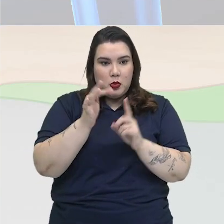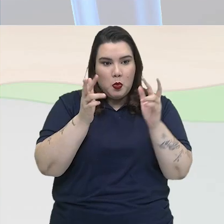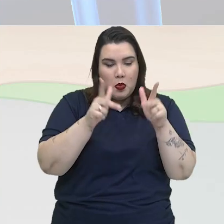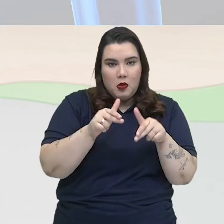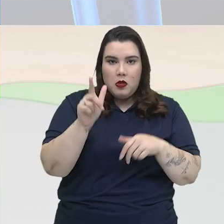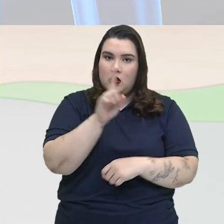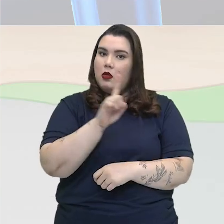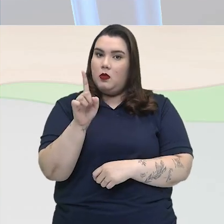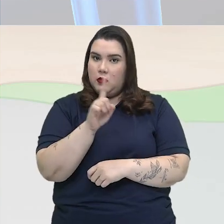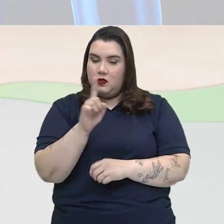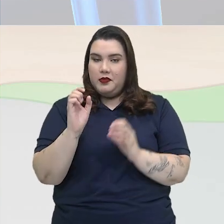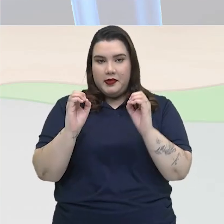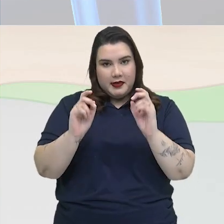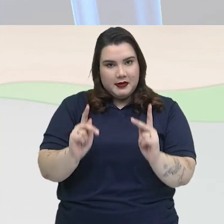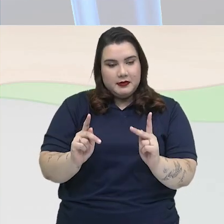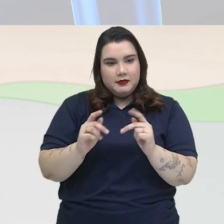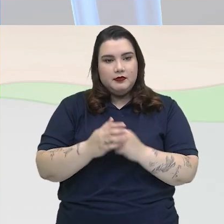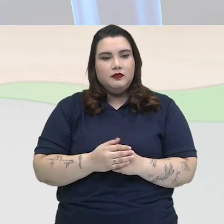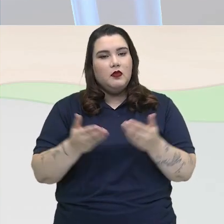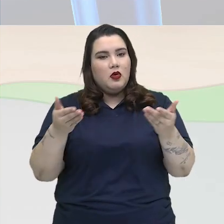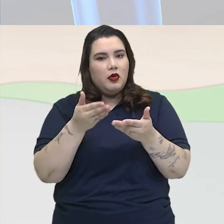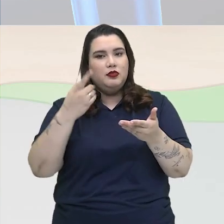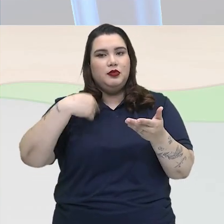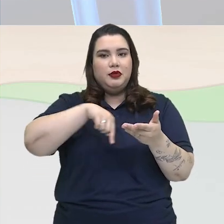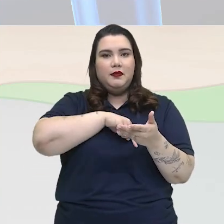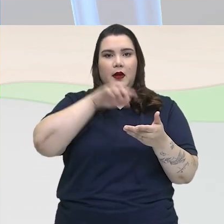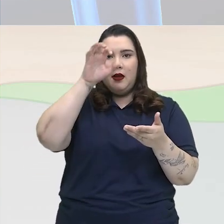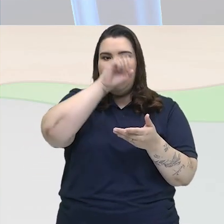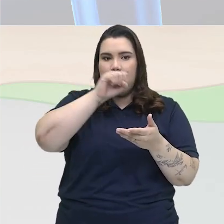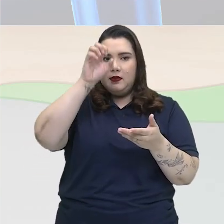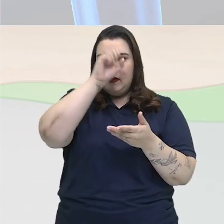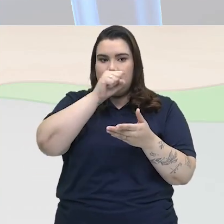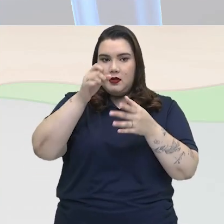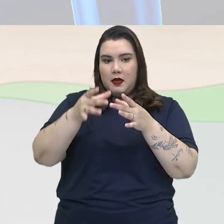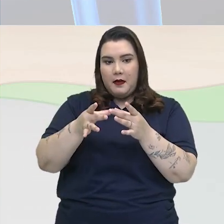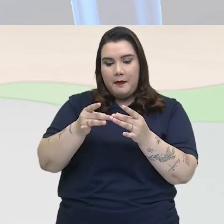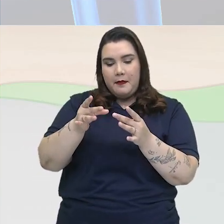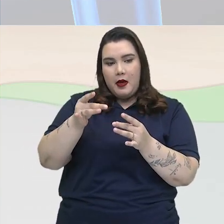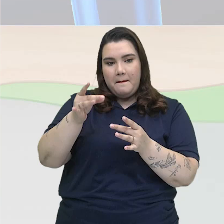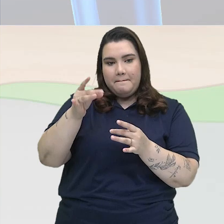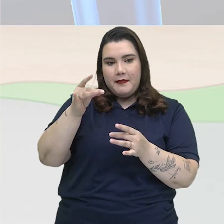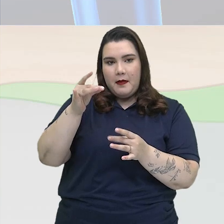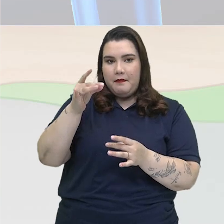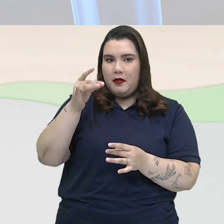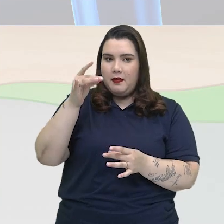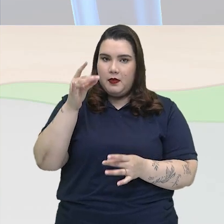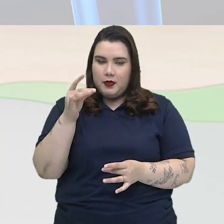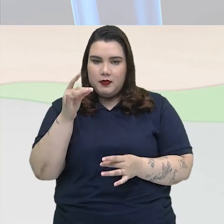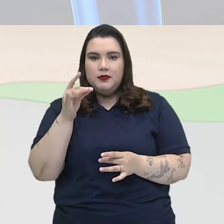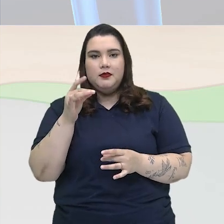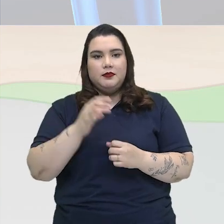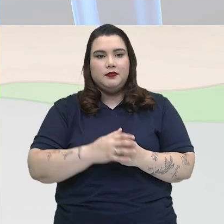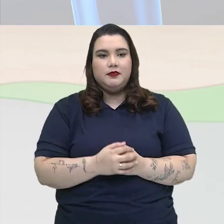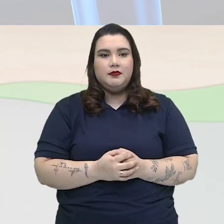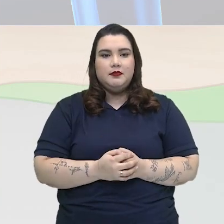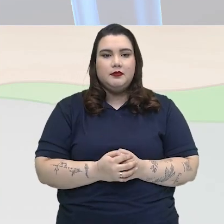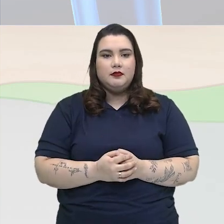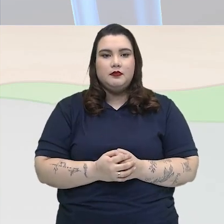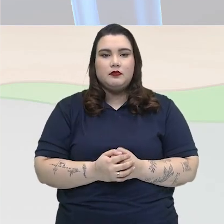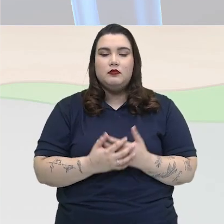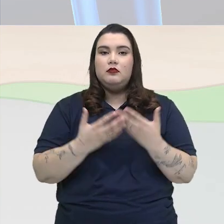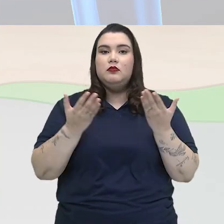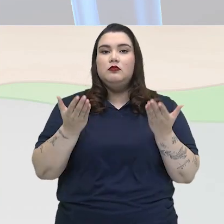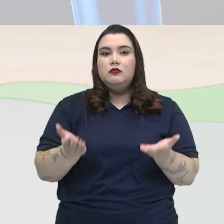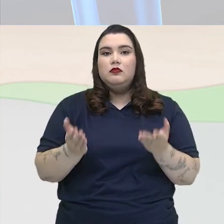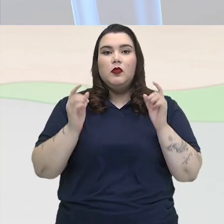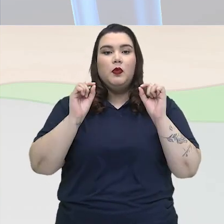tal função, certo? E nós vamos aprender no decorrer da nossa aula cada uma delas.